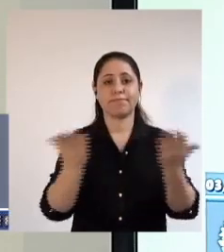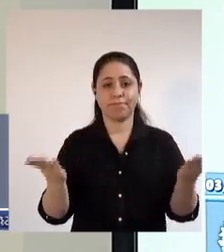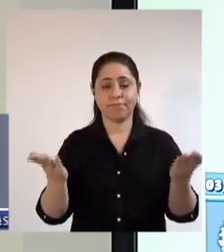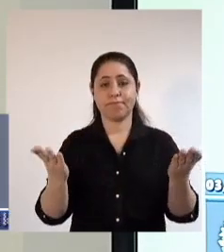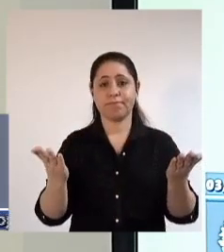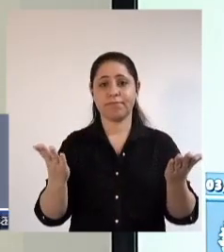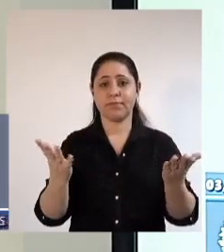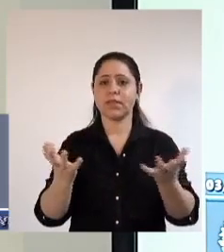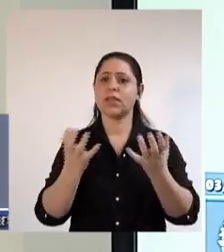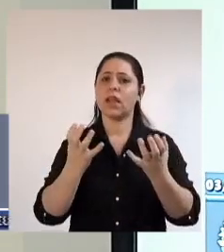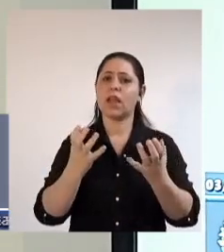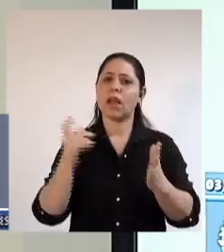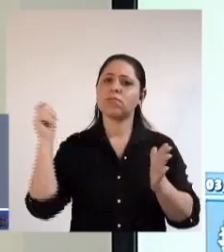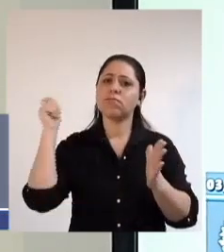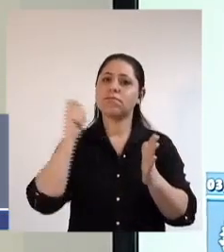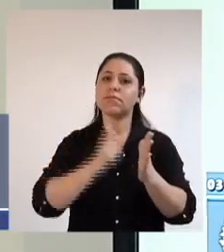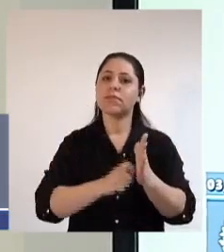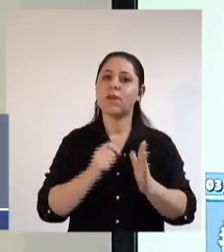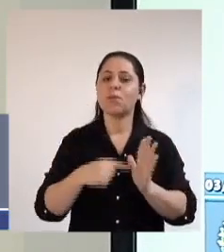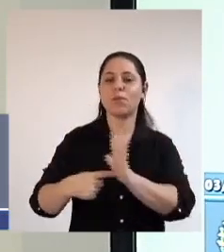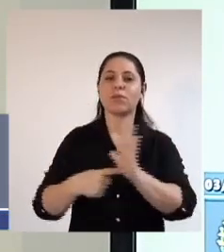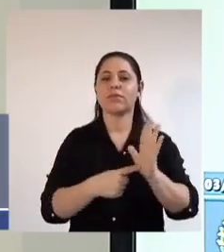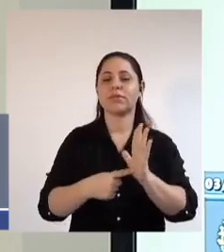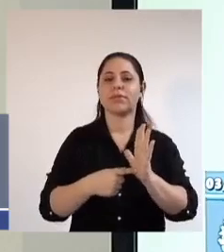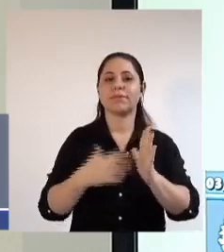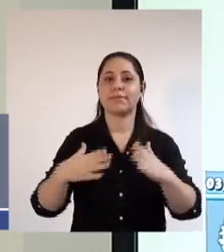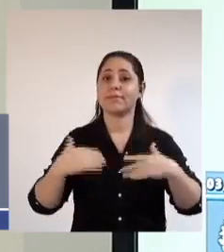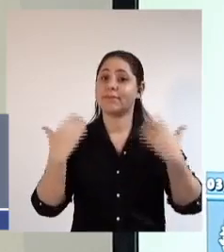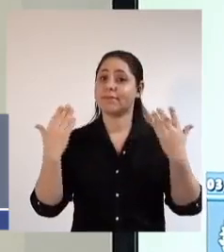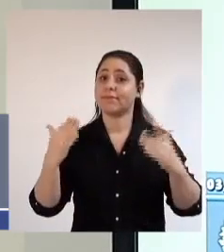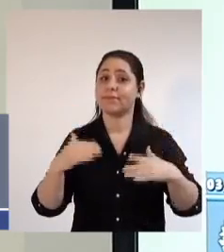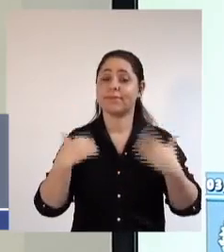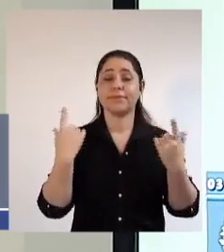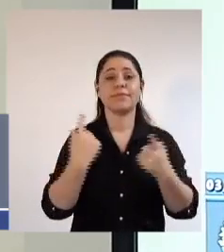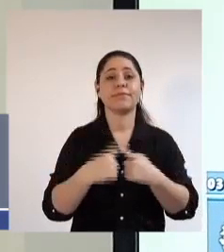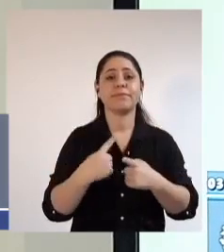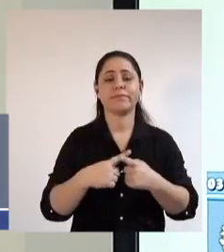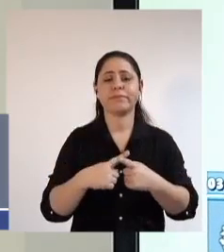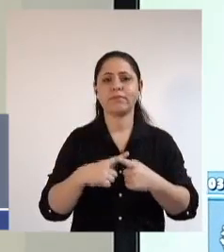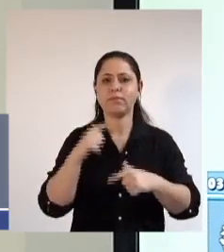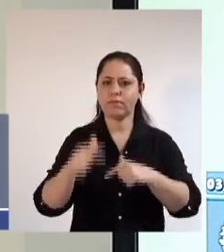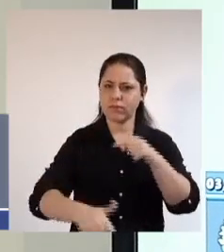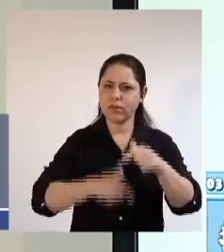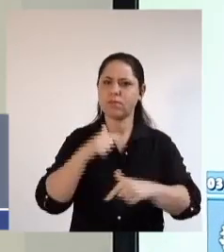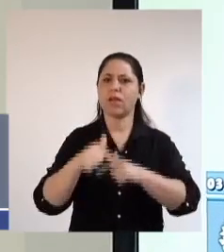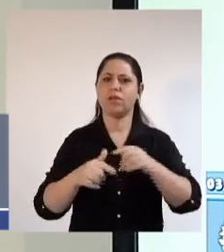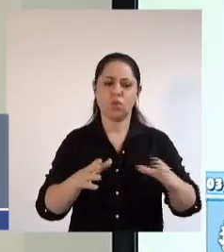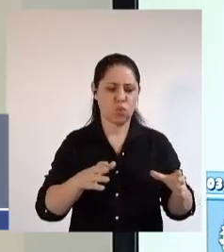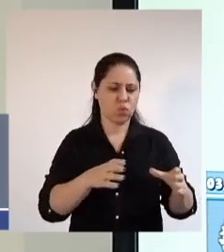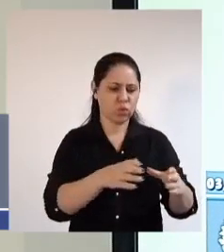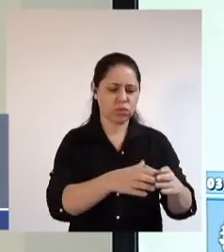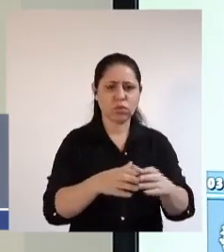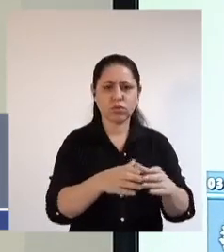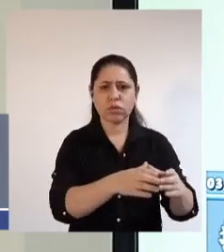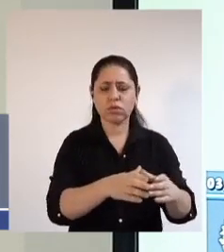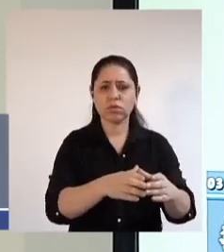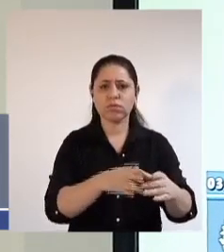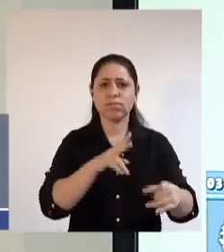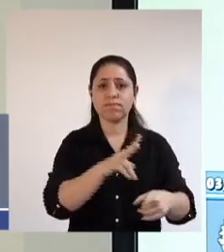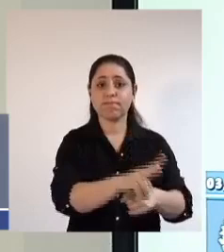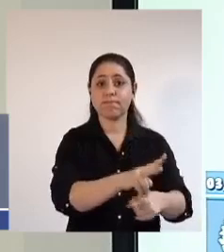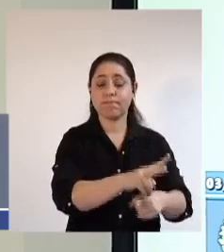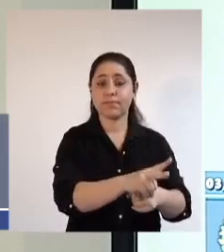registrar para vocês a nossa alegria é porque para nós que trabalhamos com unidade de conservação é